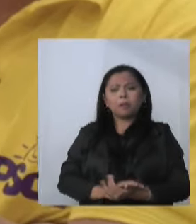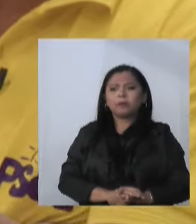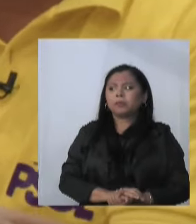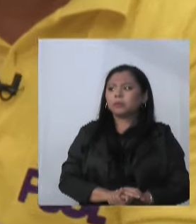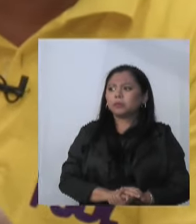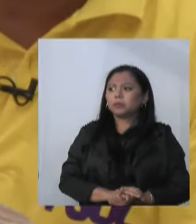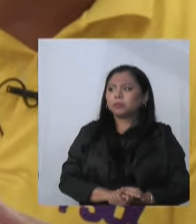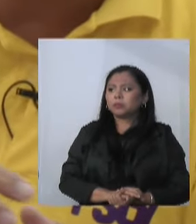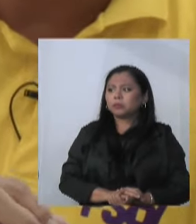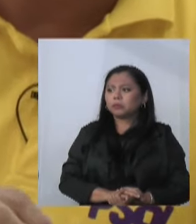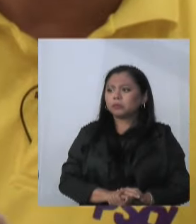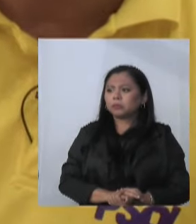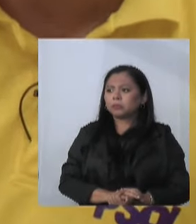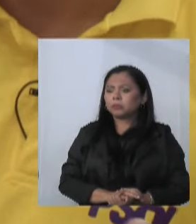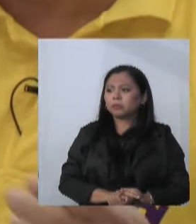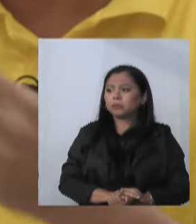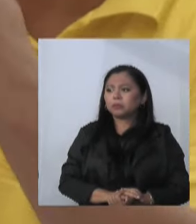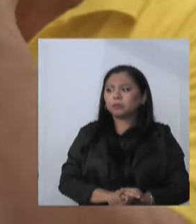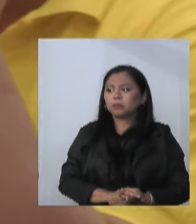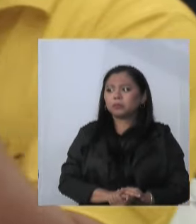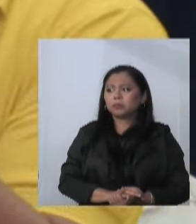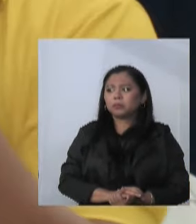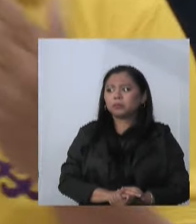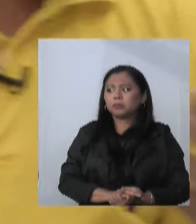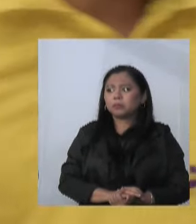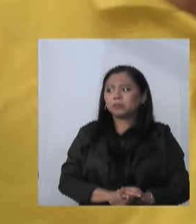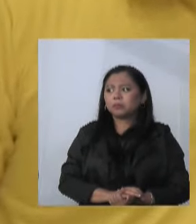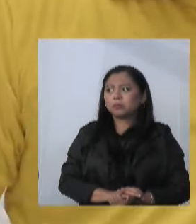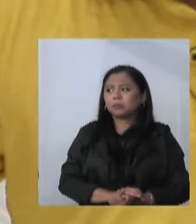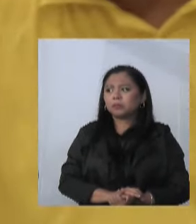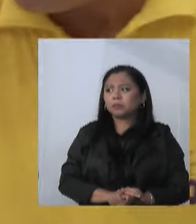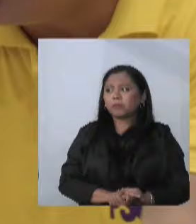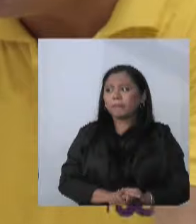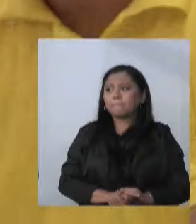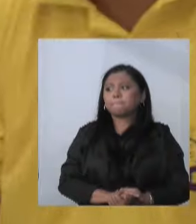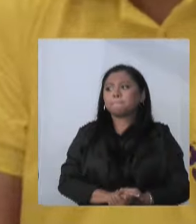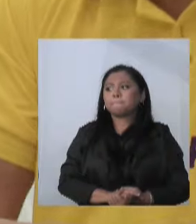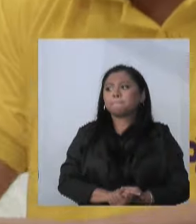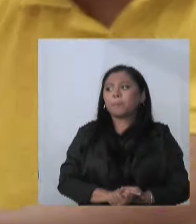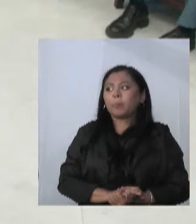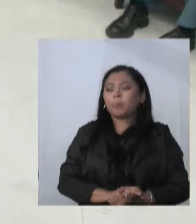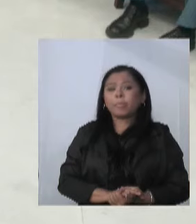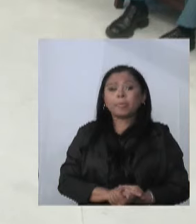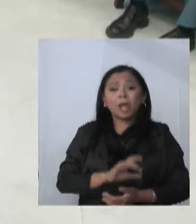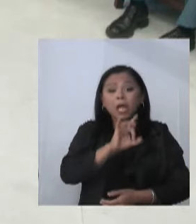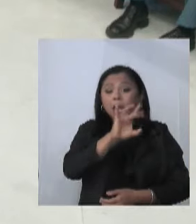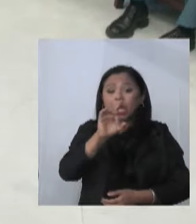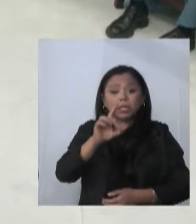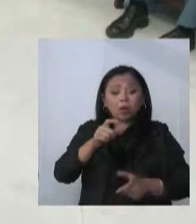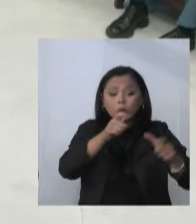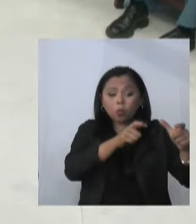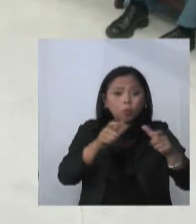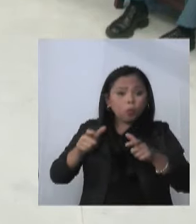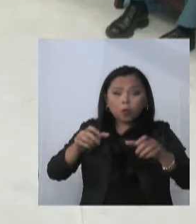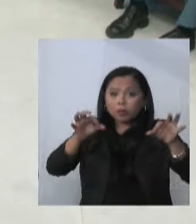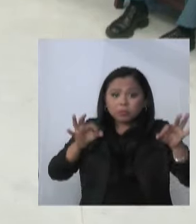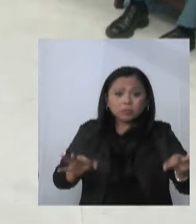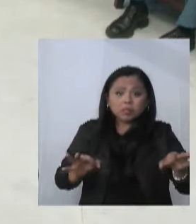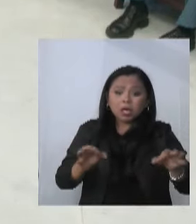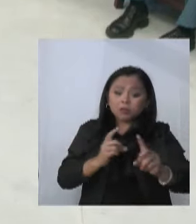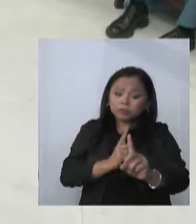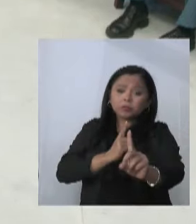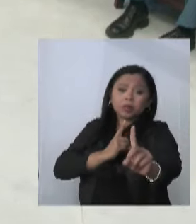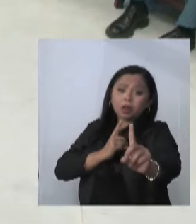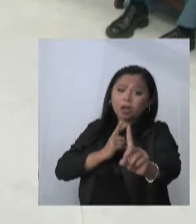Meu Deus do céu. Não vou deixar tu passar. Eu tô aqui. Foi pronto. Cada qual não tem seu lugar de escapar e fique lá, doutor. Eu não vou.